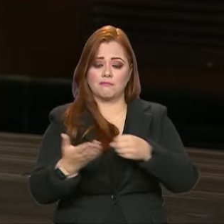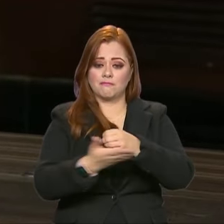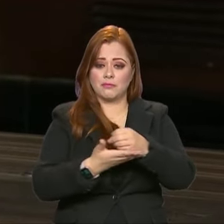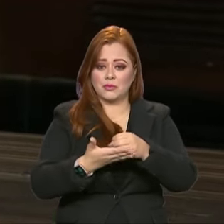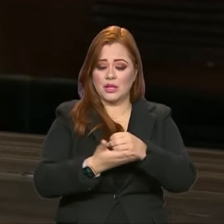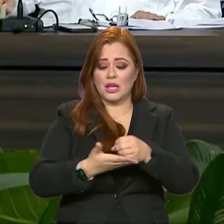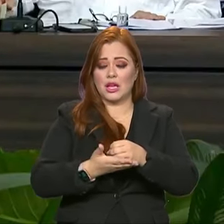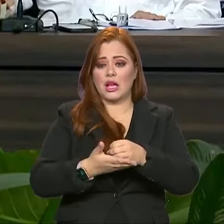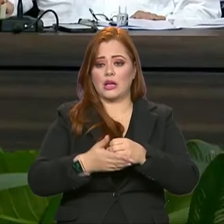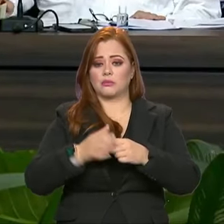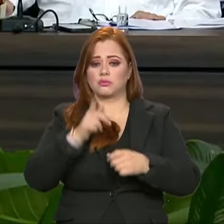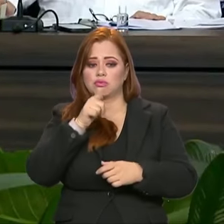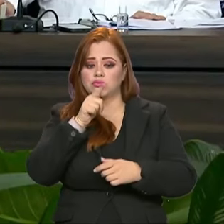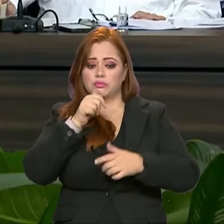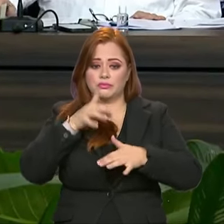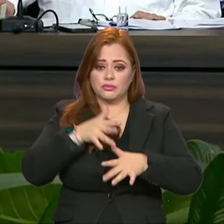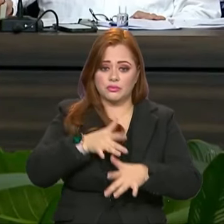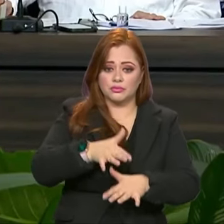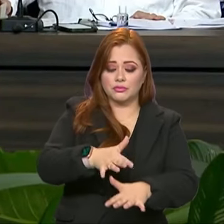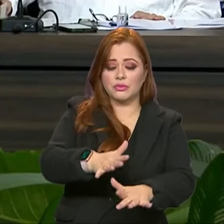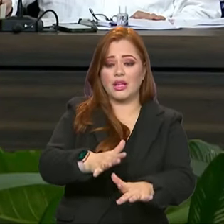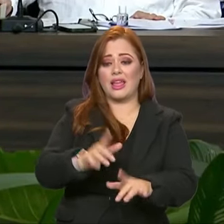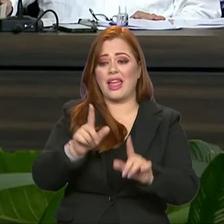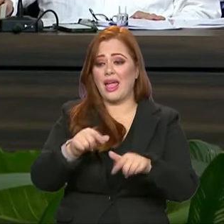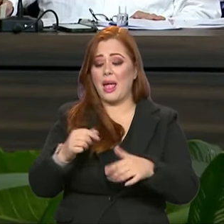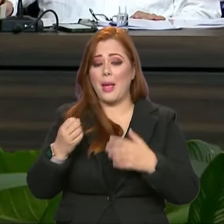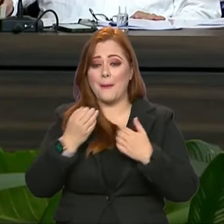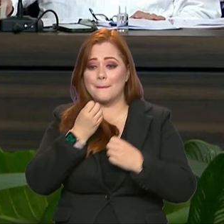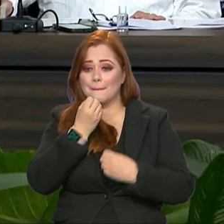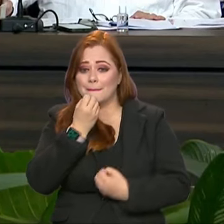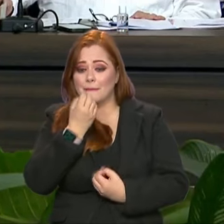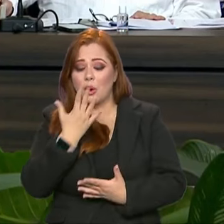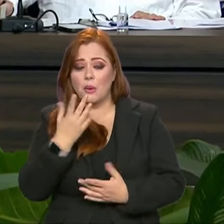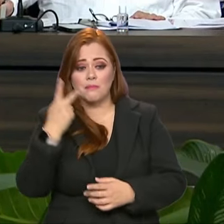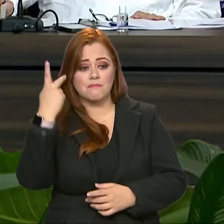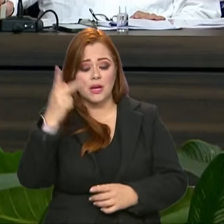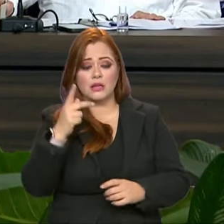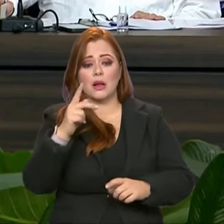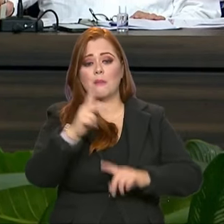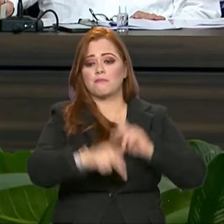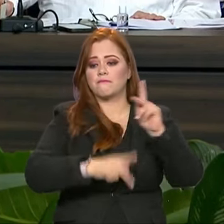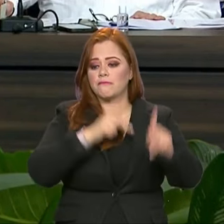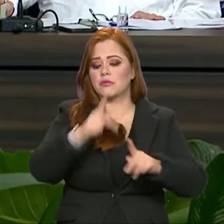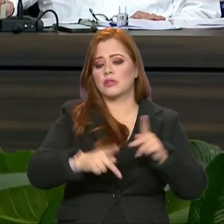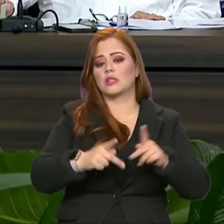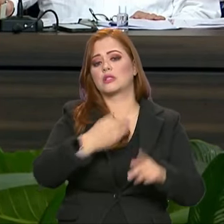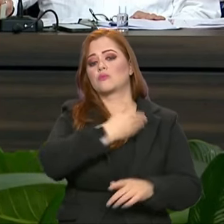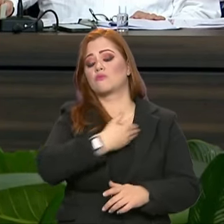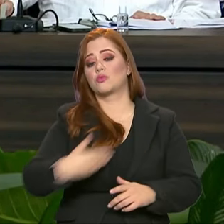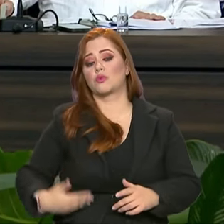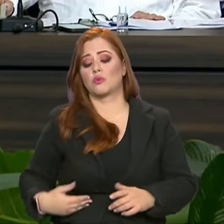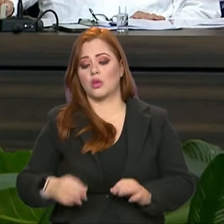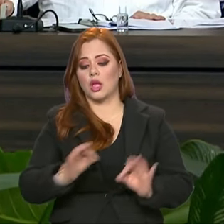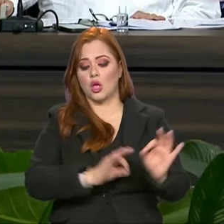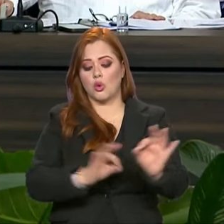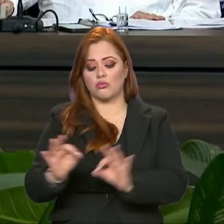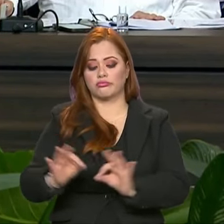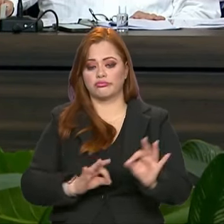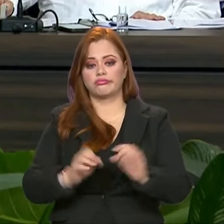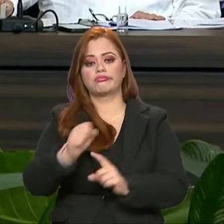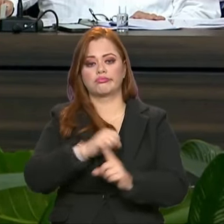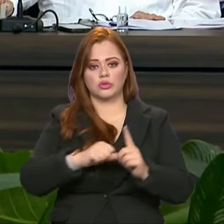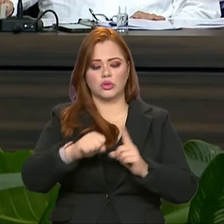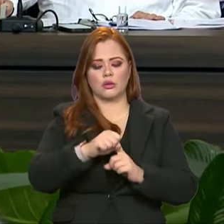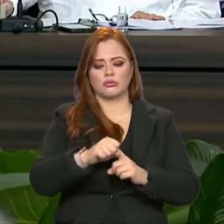recursos hídricos sejam considerados como um bem de domínio público e controle social, igualmente as